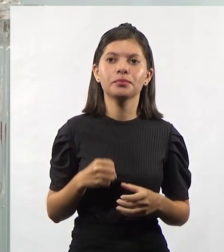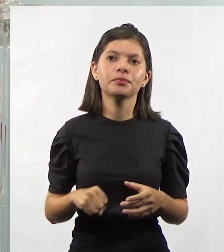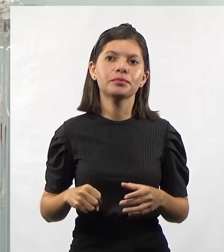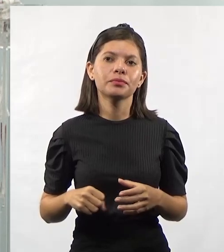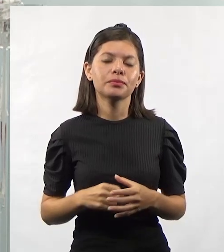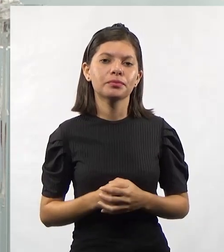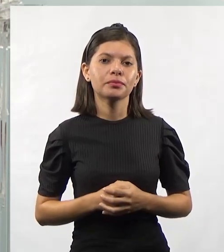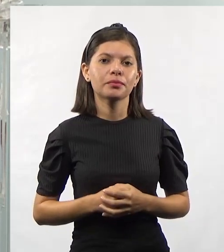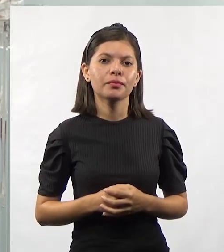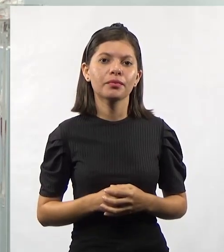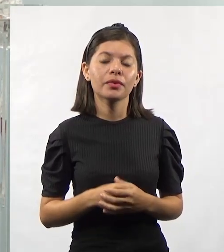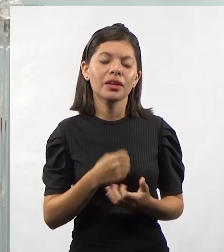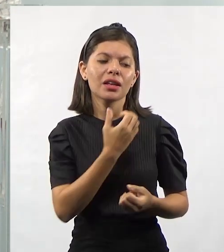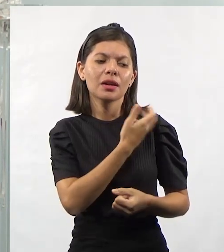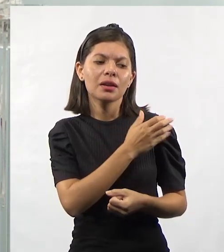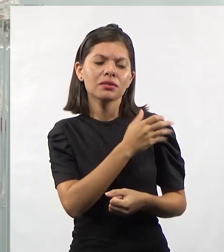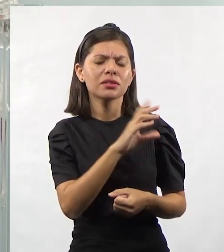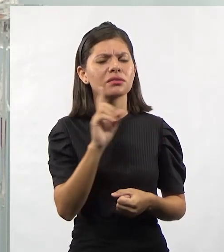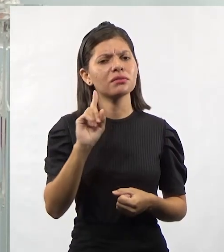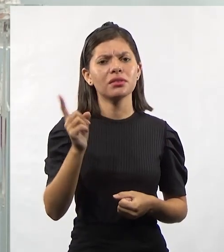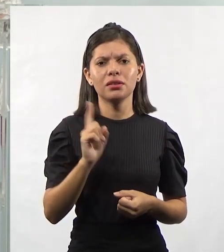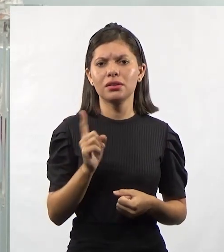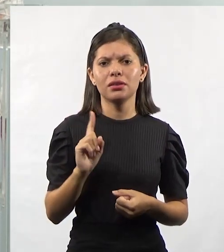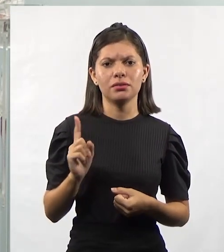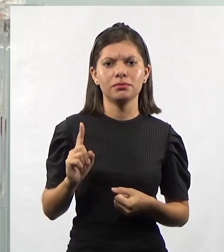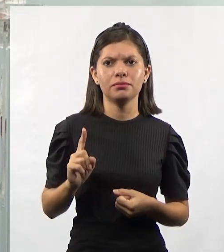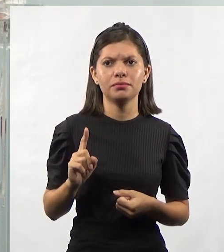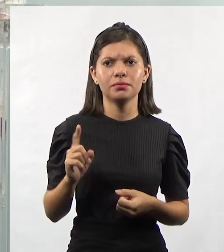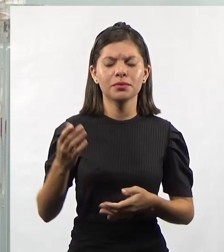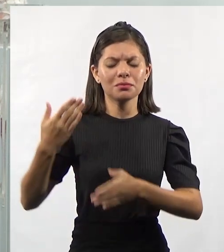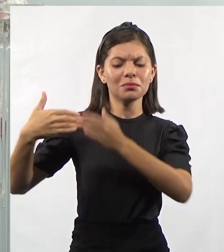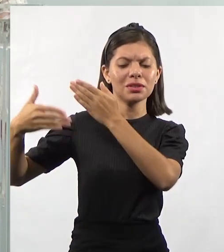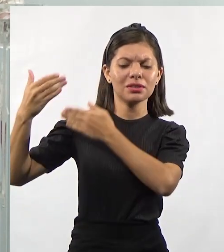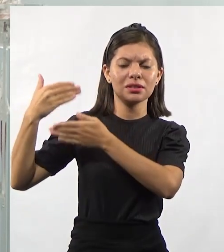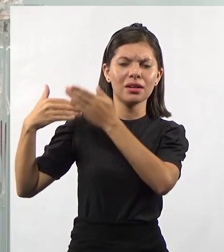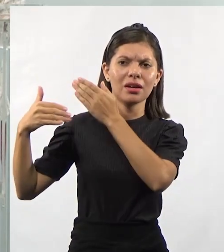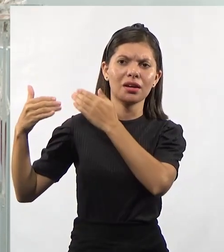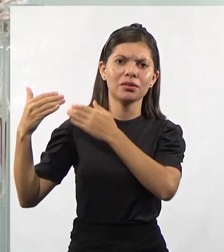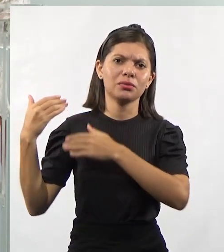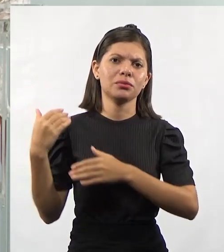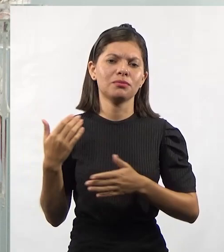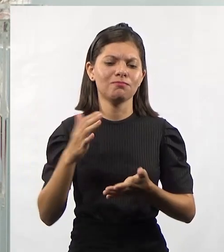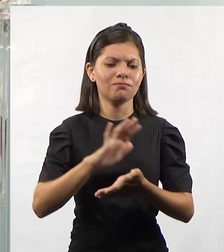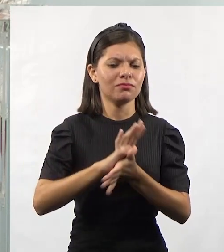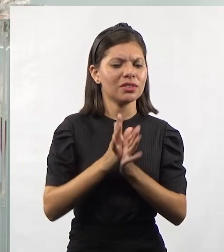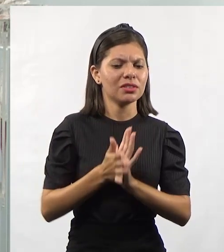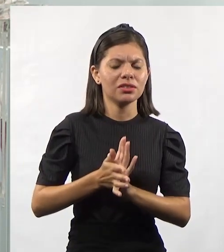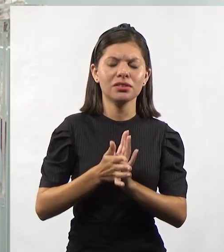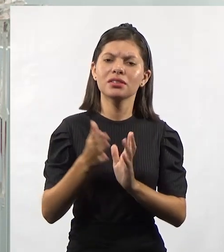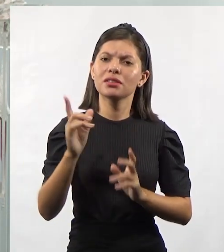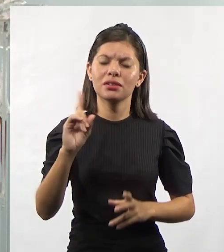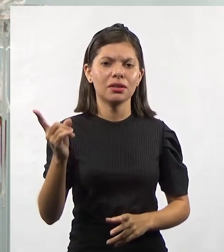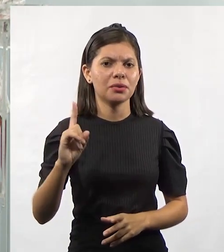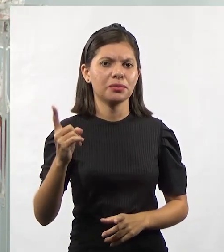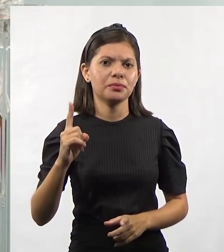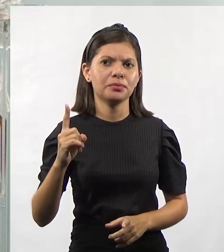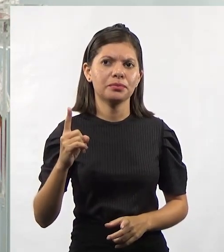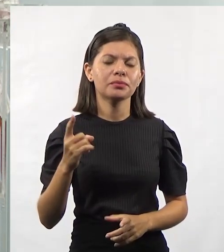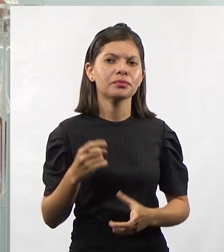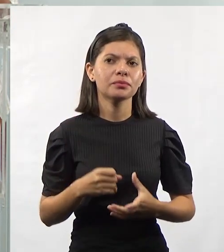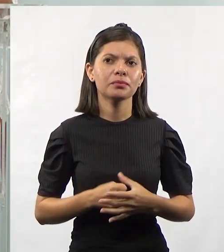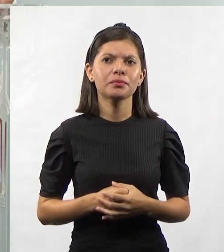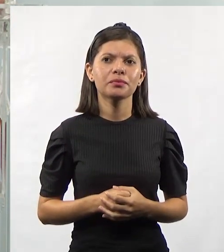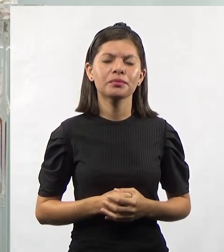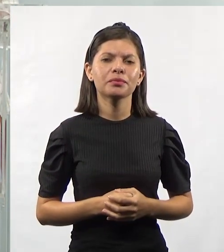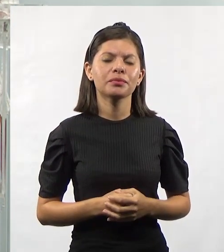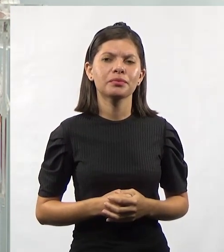eram consideradas discriminatórias, não eram consideradas racistas, não eram consideradas no